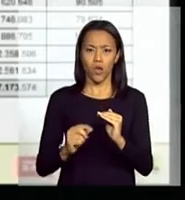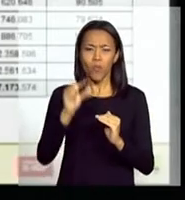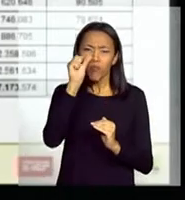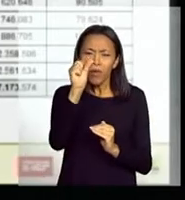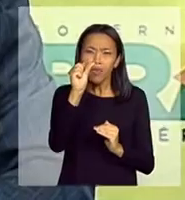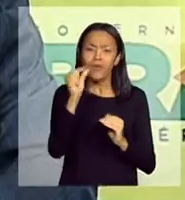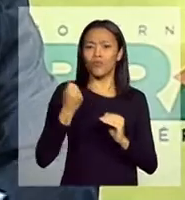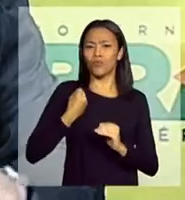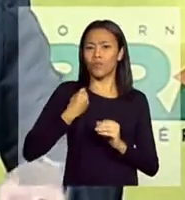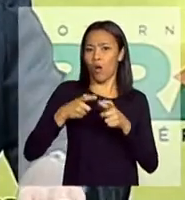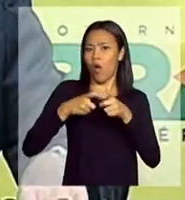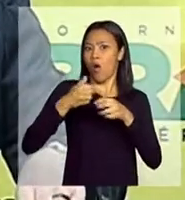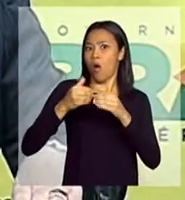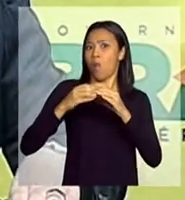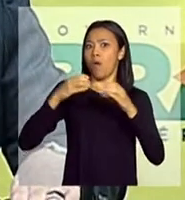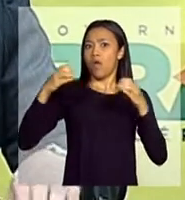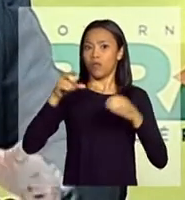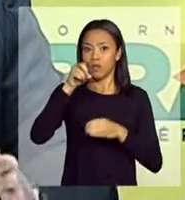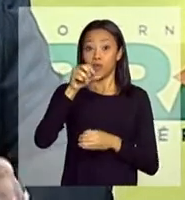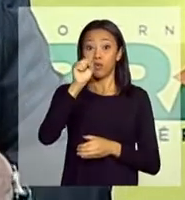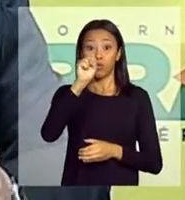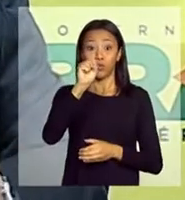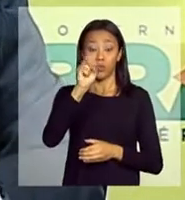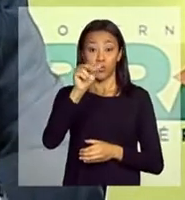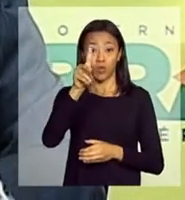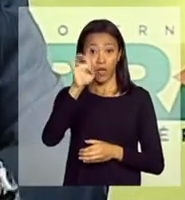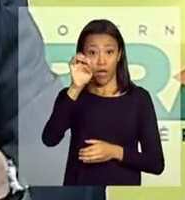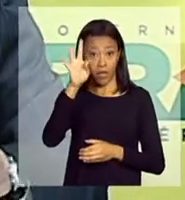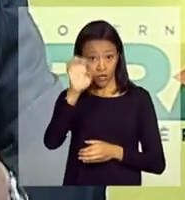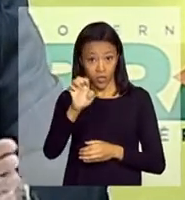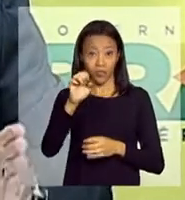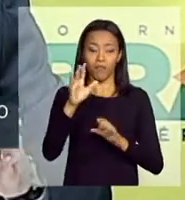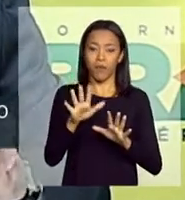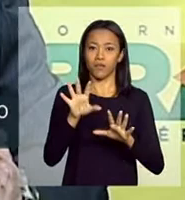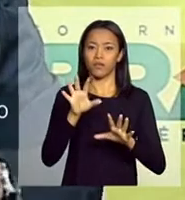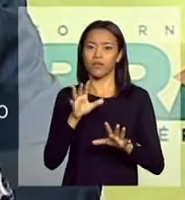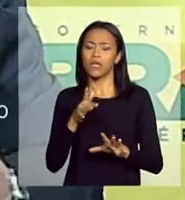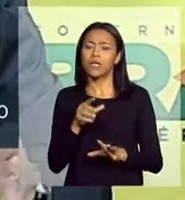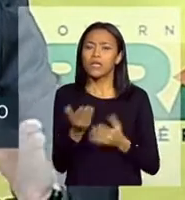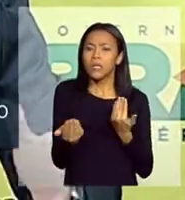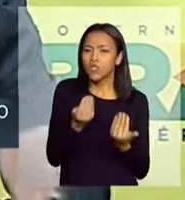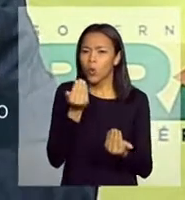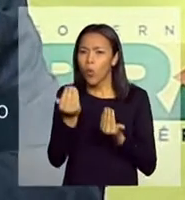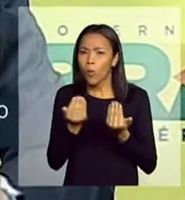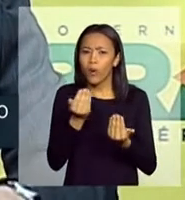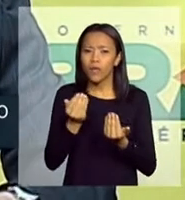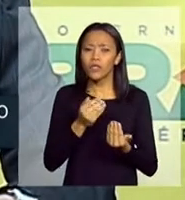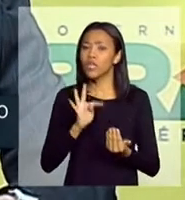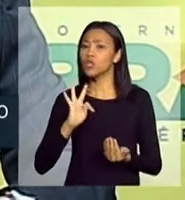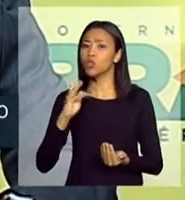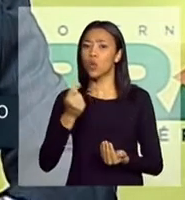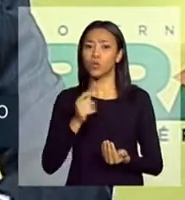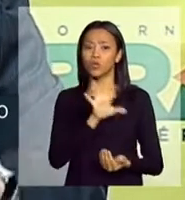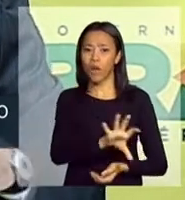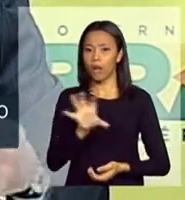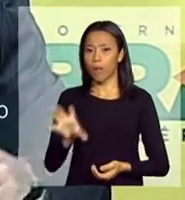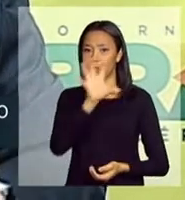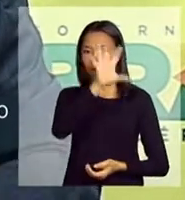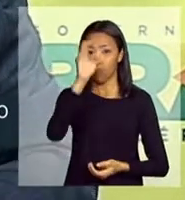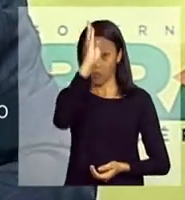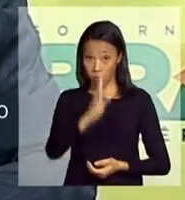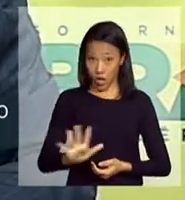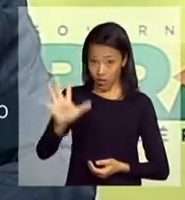crescimento Nordeste um pequeno crescimento do Sul mas ele cresce proporcionalmente mas em termos quantitativos que acha em todas as regiões do país